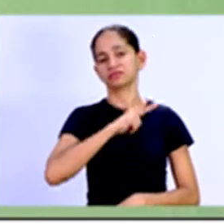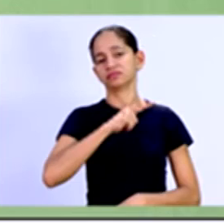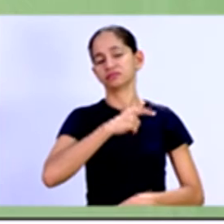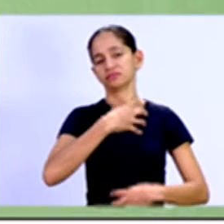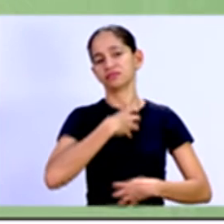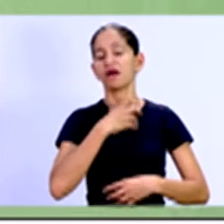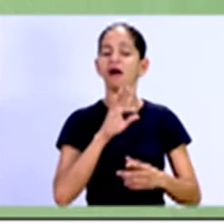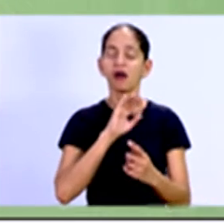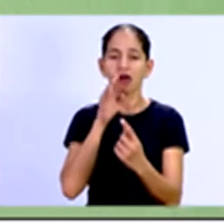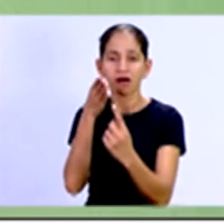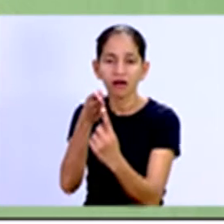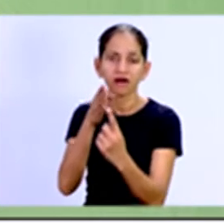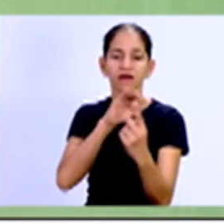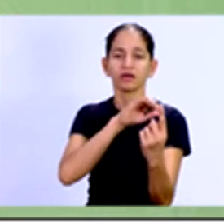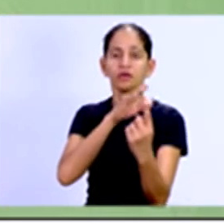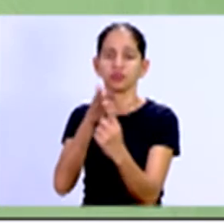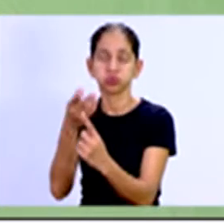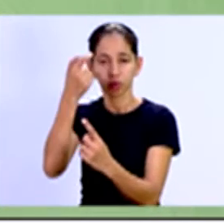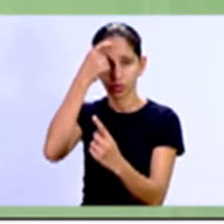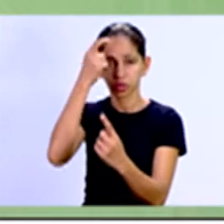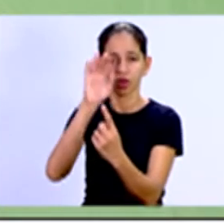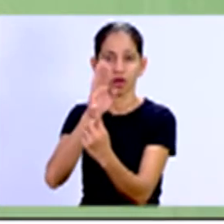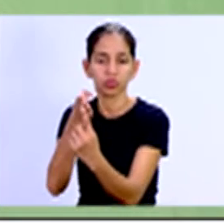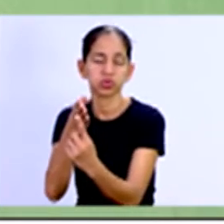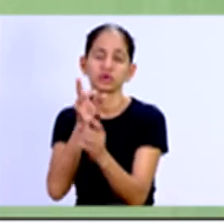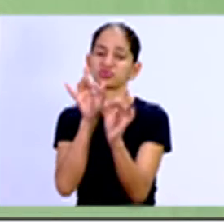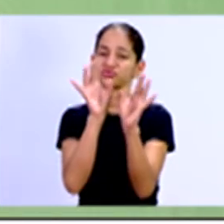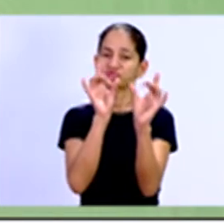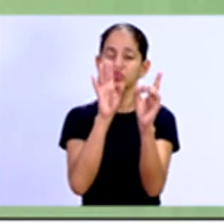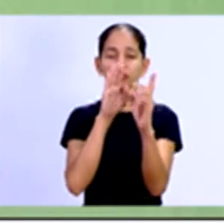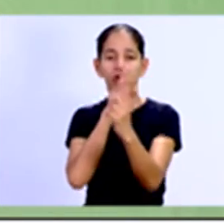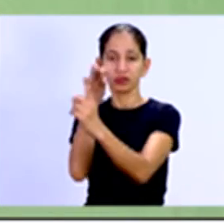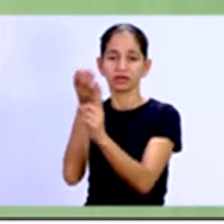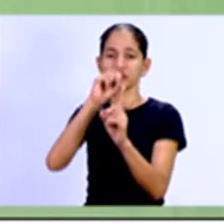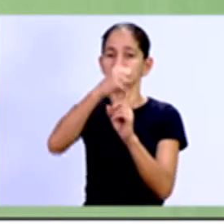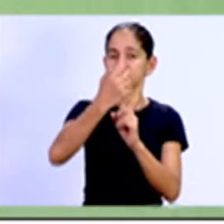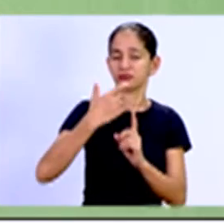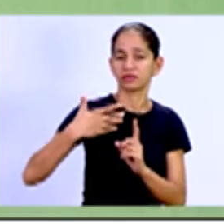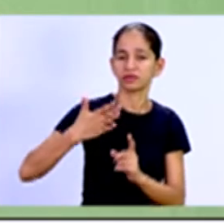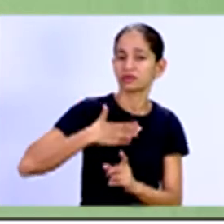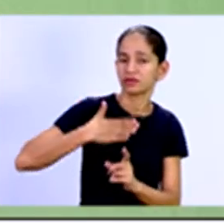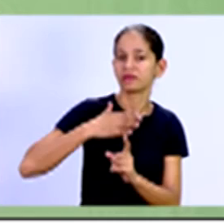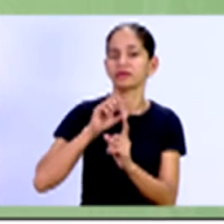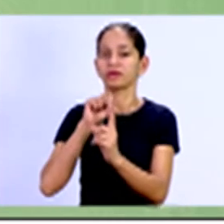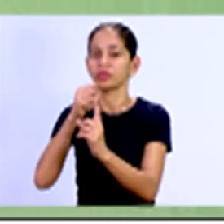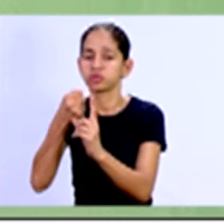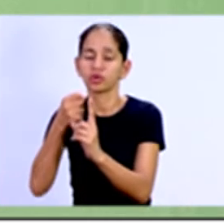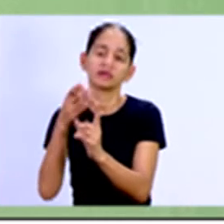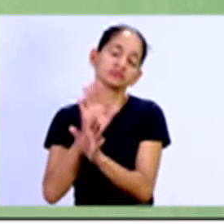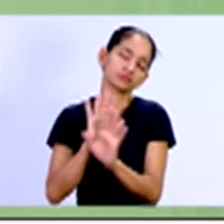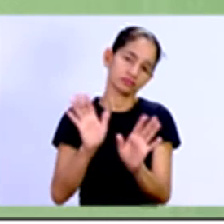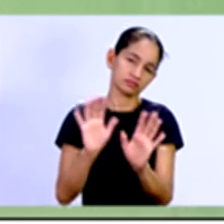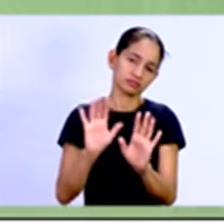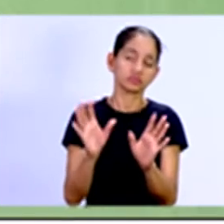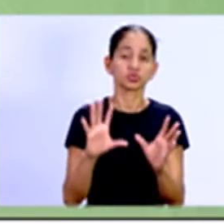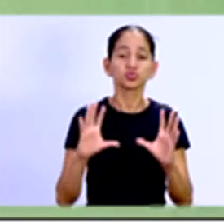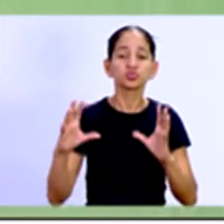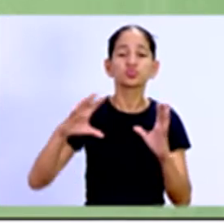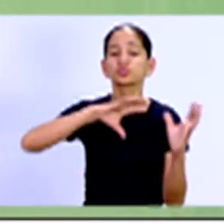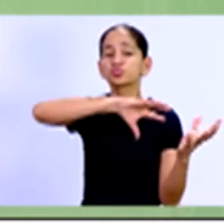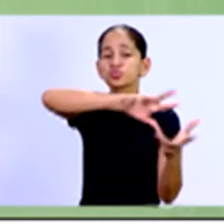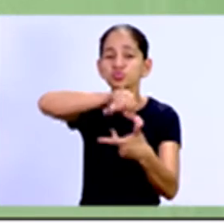princípios, buscando princípios a partir da nossa sociedade ou a partir da nossa moralidade, mas